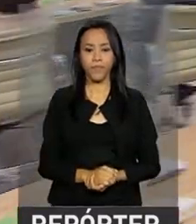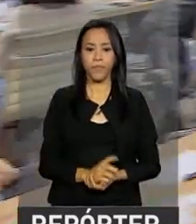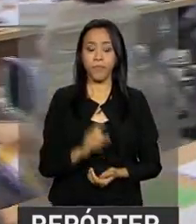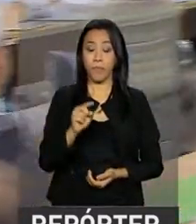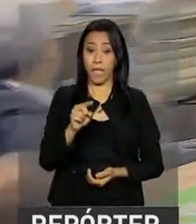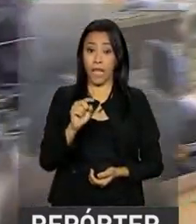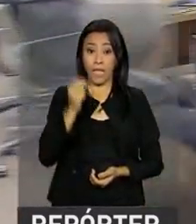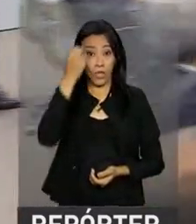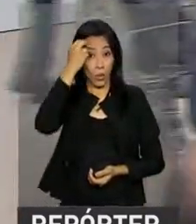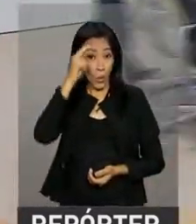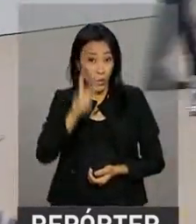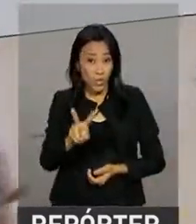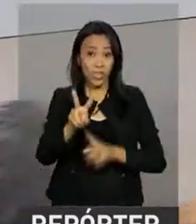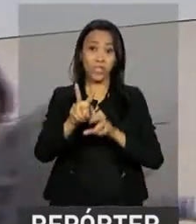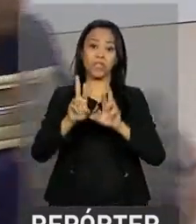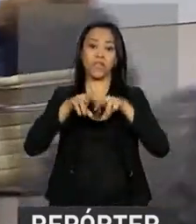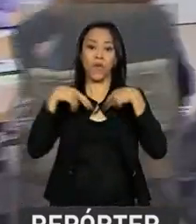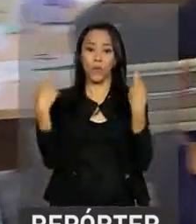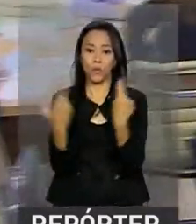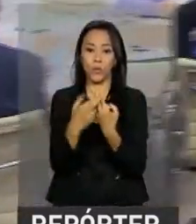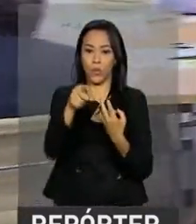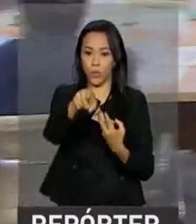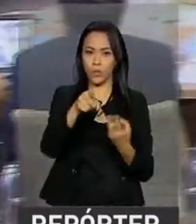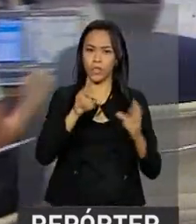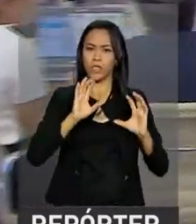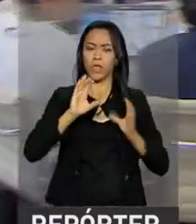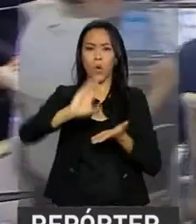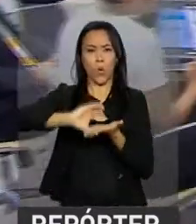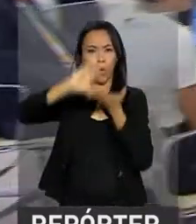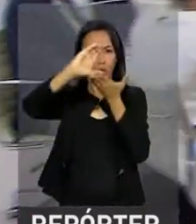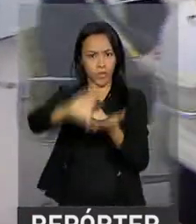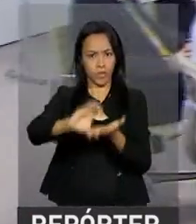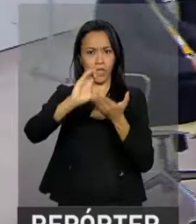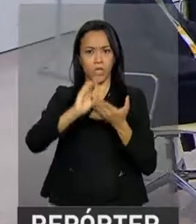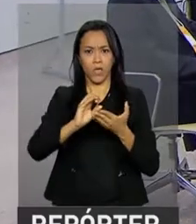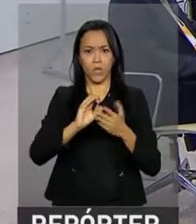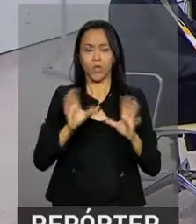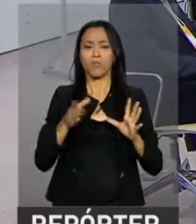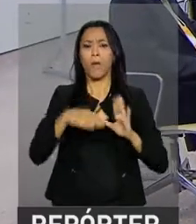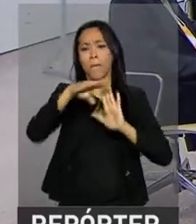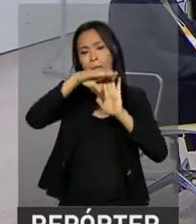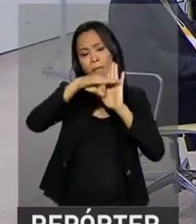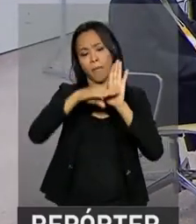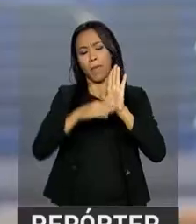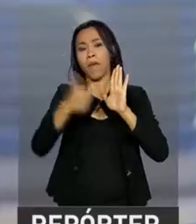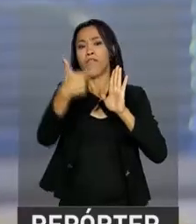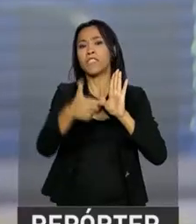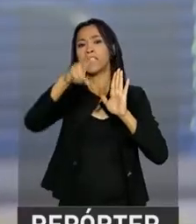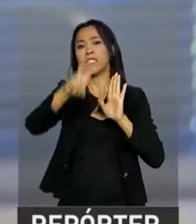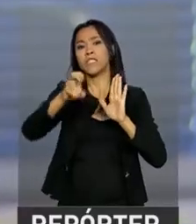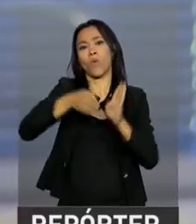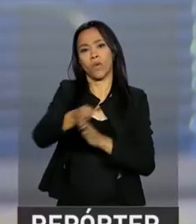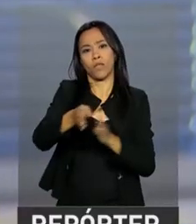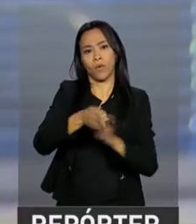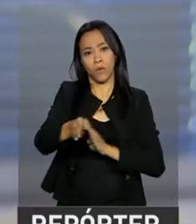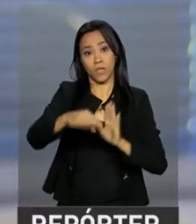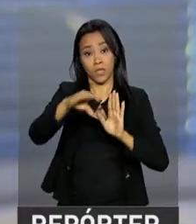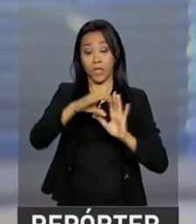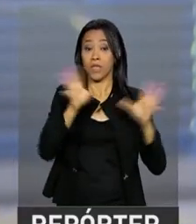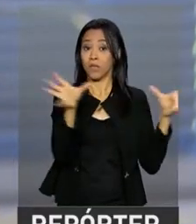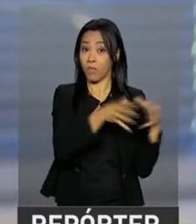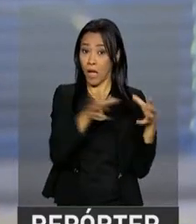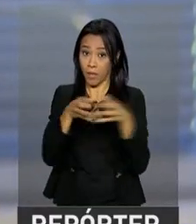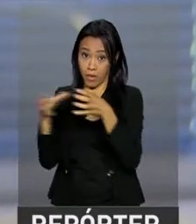Depois de dois dias de reuniões, os conselheiros fecharam uma lista com 25 recomendações, 5 para cada uma